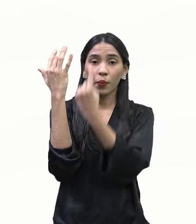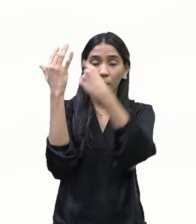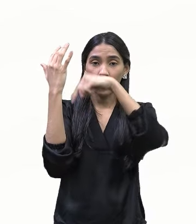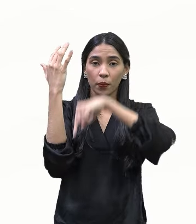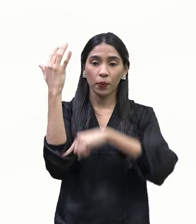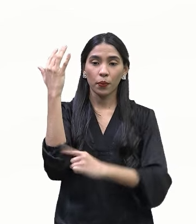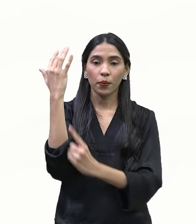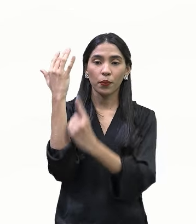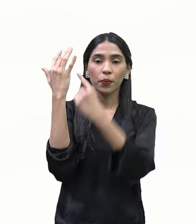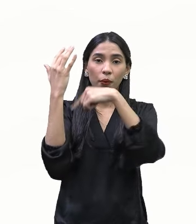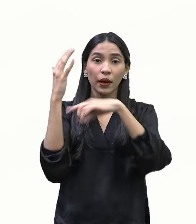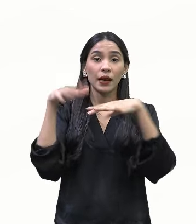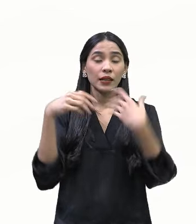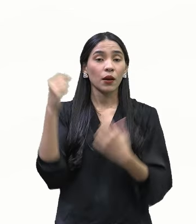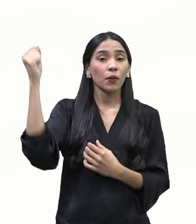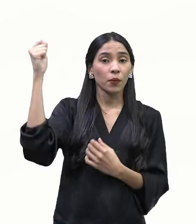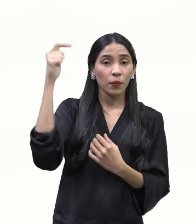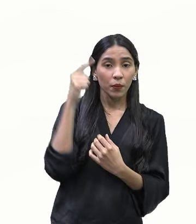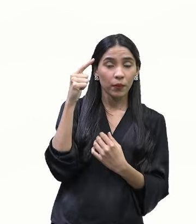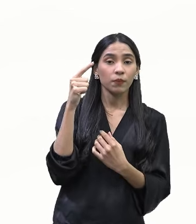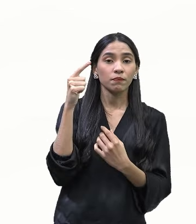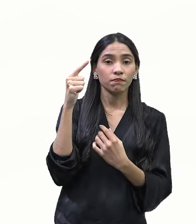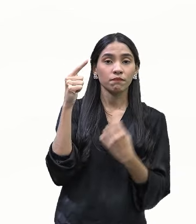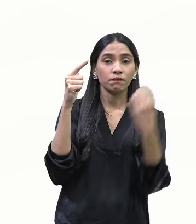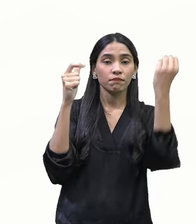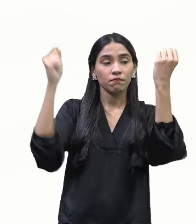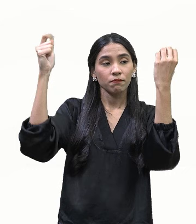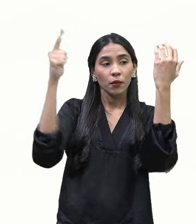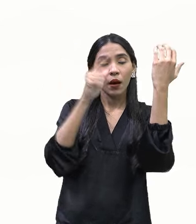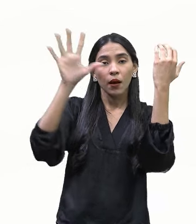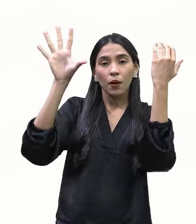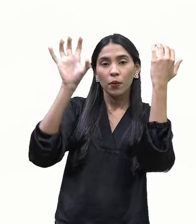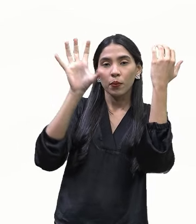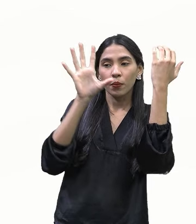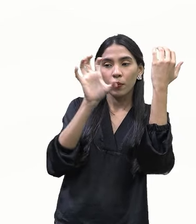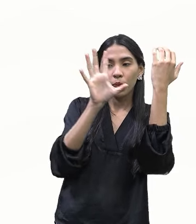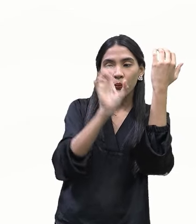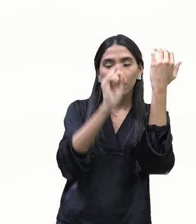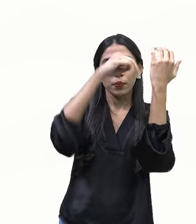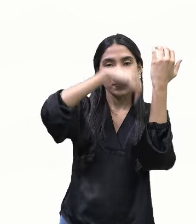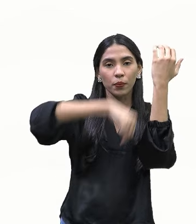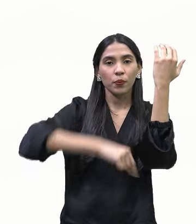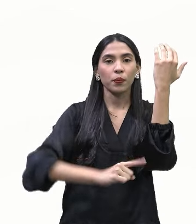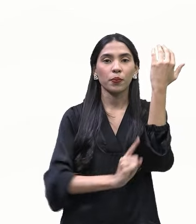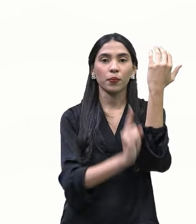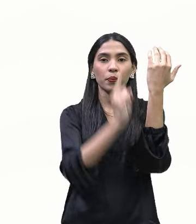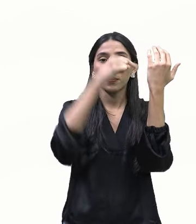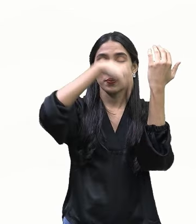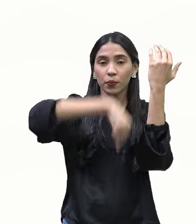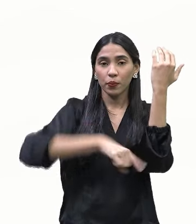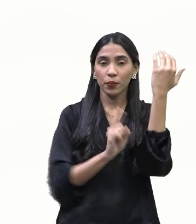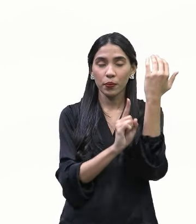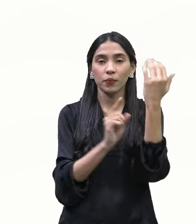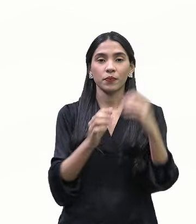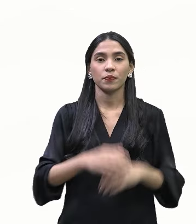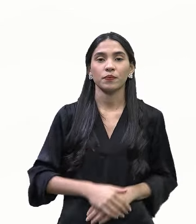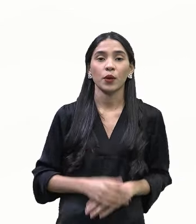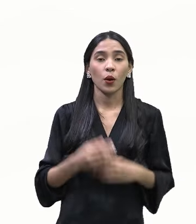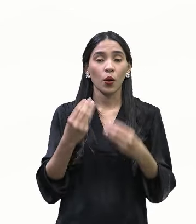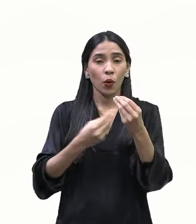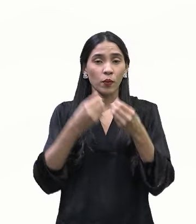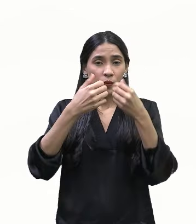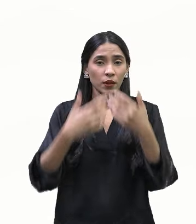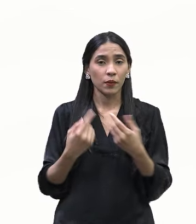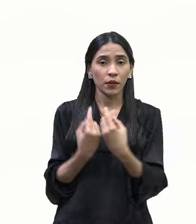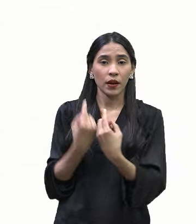a energia fornecida pelo Sol é absorvida pela planta. Da mesma forma que falamos anteriormente,